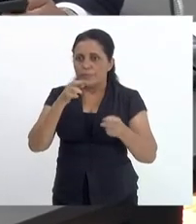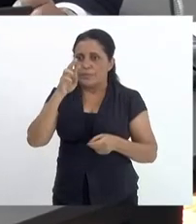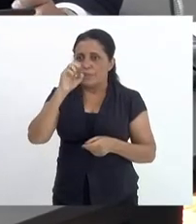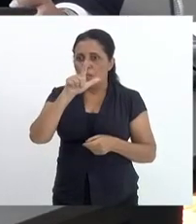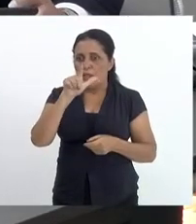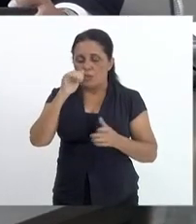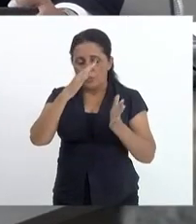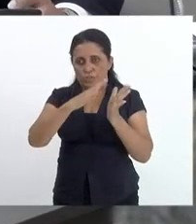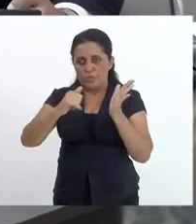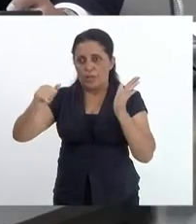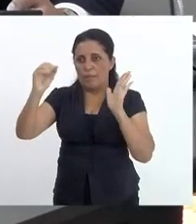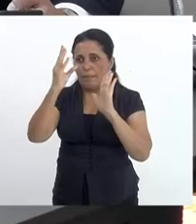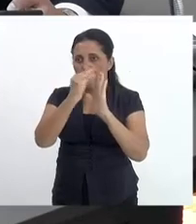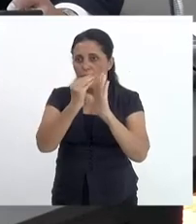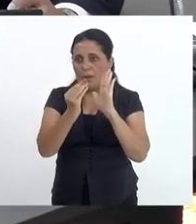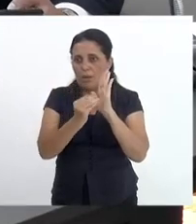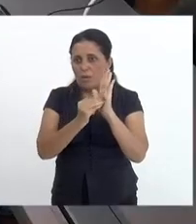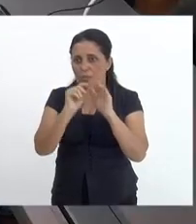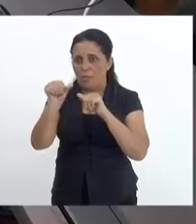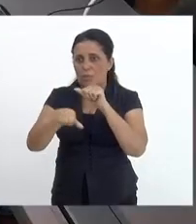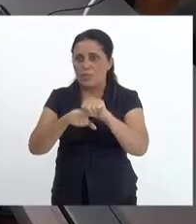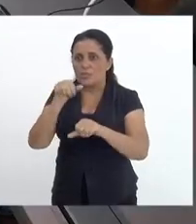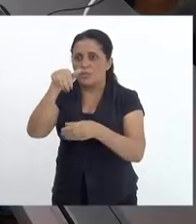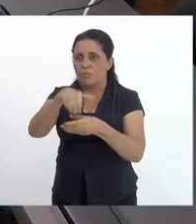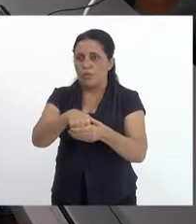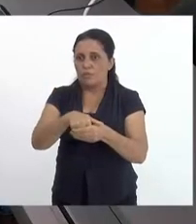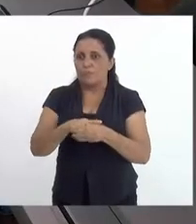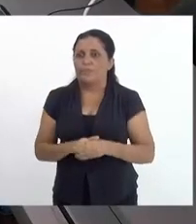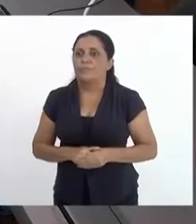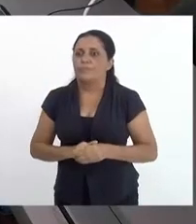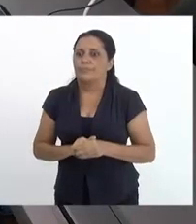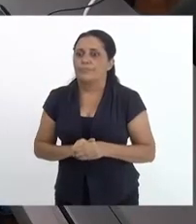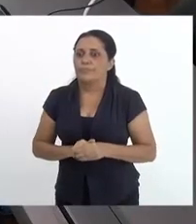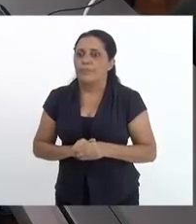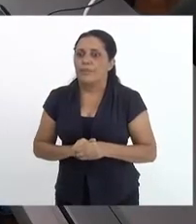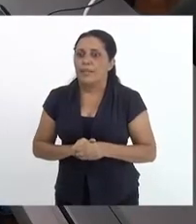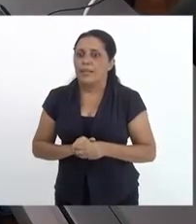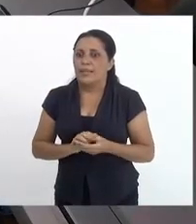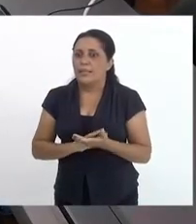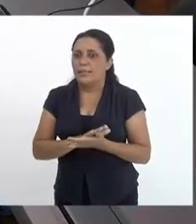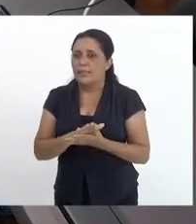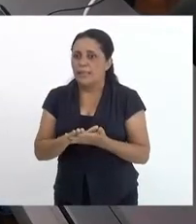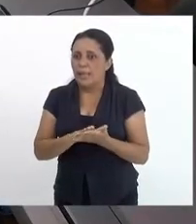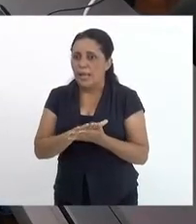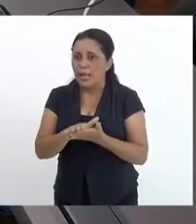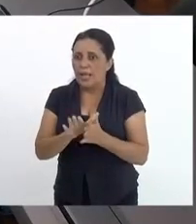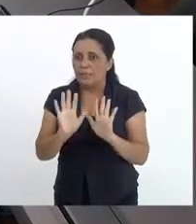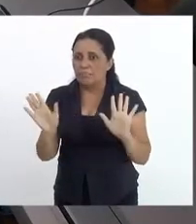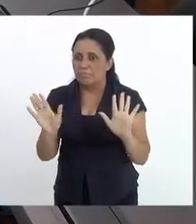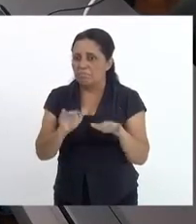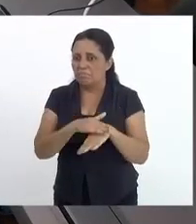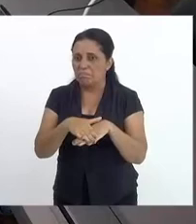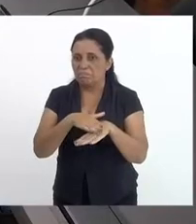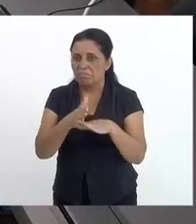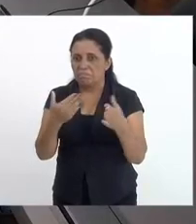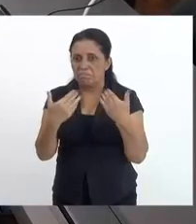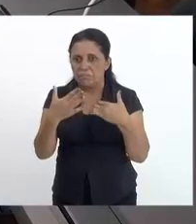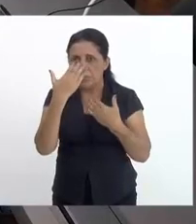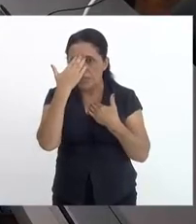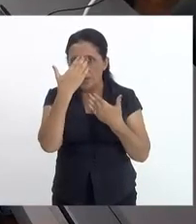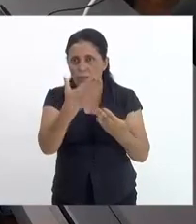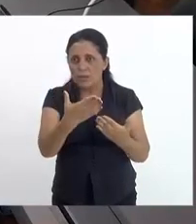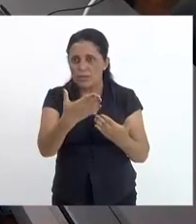de pauta pelo relator para mudança de voto. Nada mais havendo a tratar,